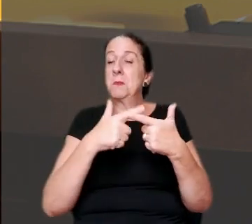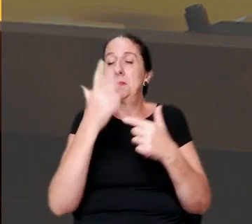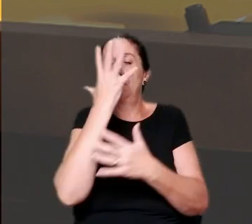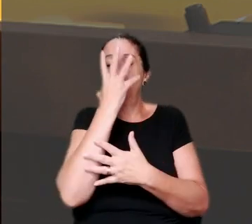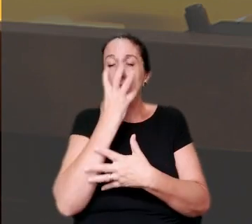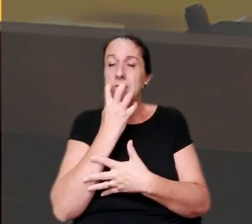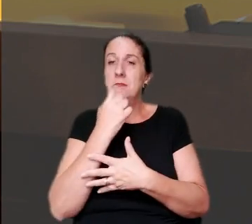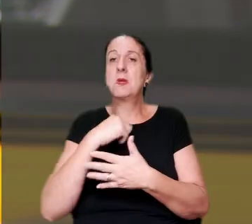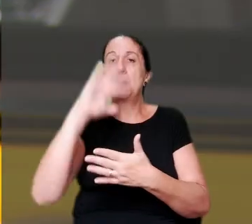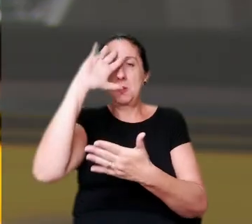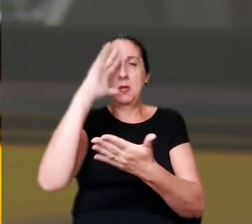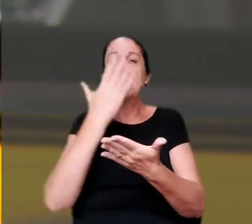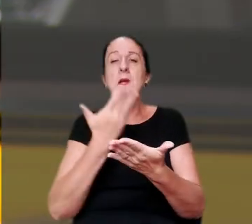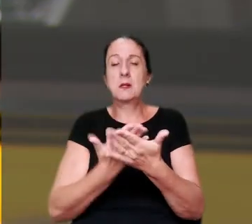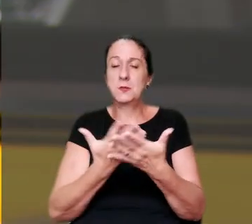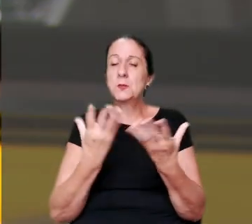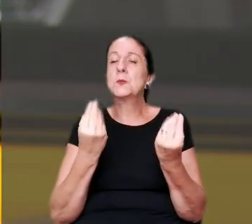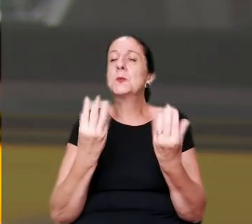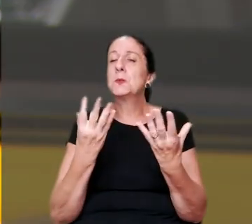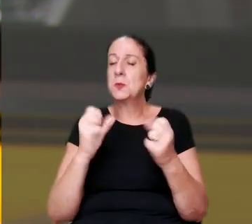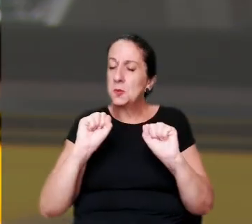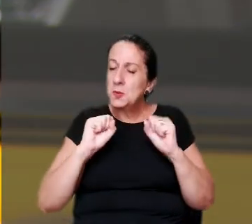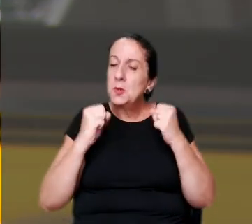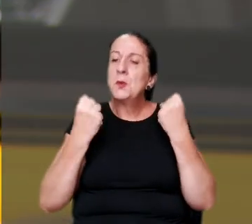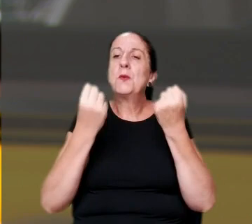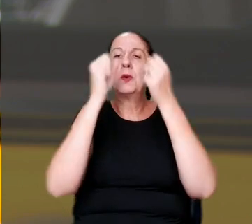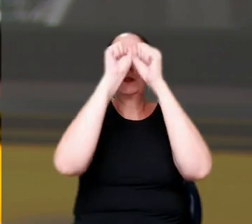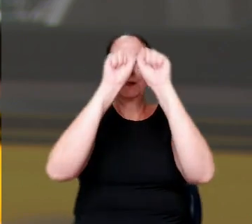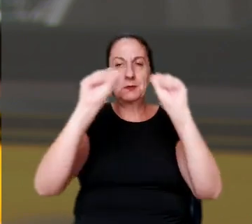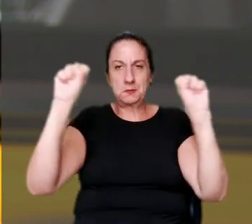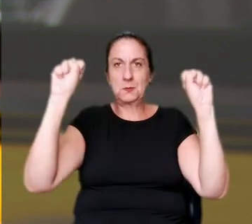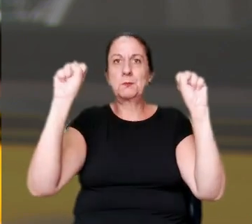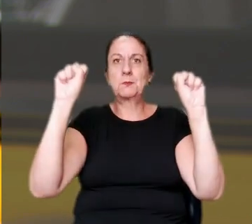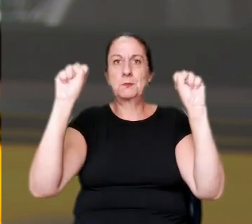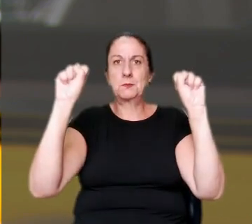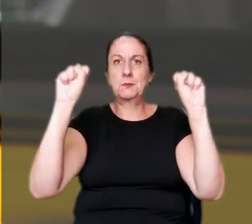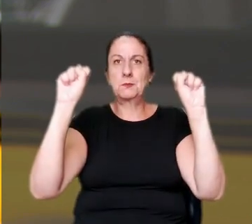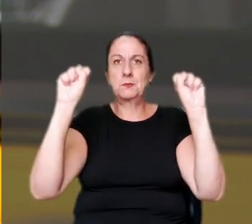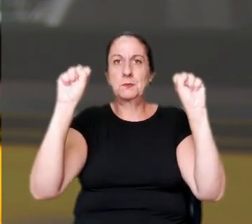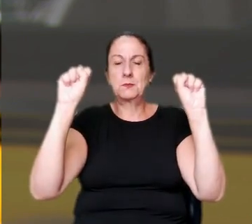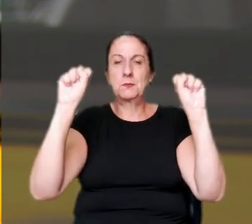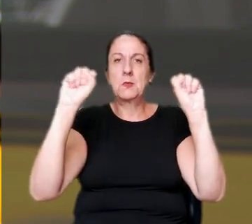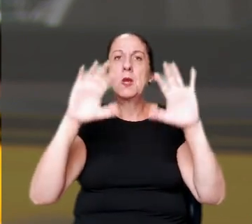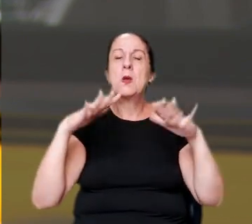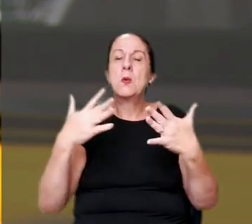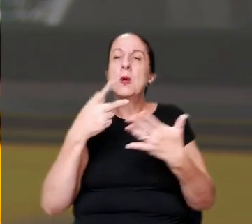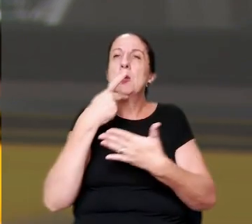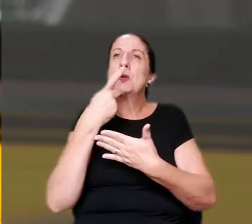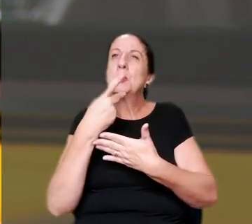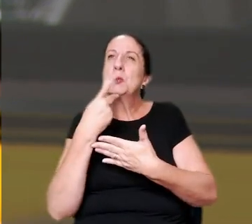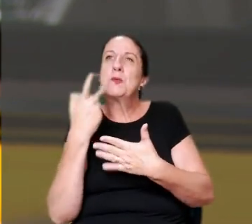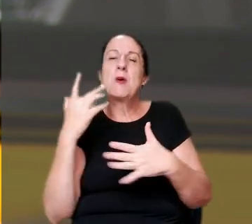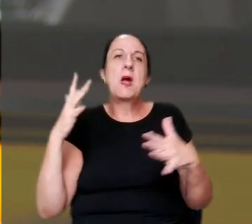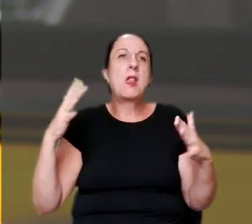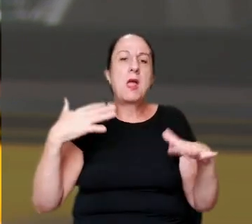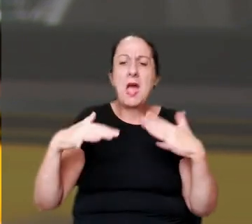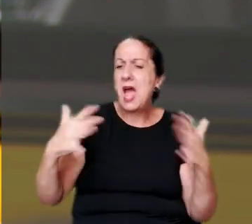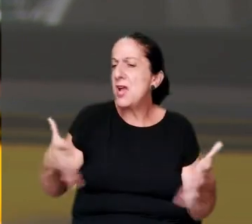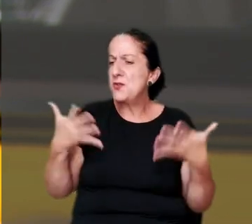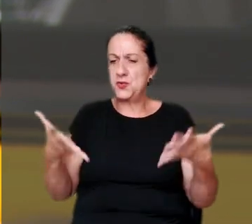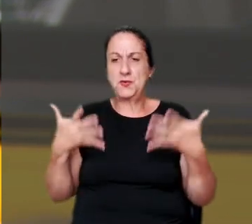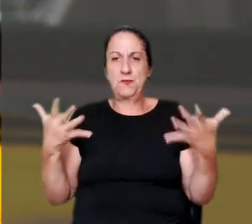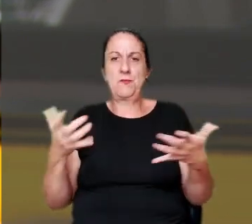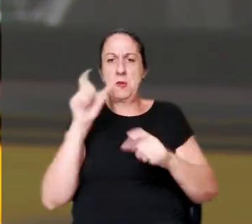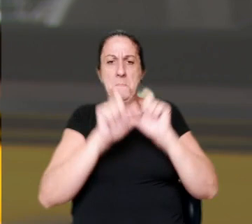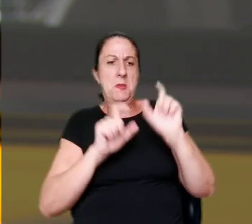um problema sério. Eu acredito muito na força dos tribunais. Quando falam aí de ativismo e